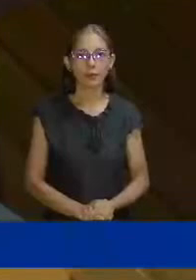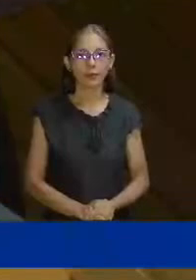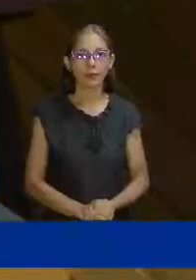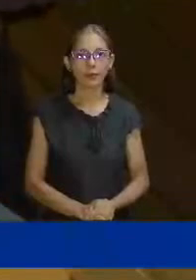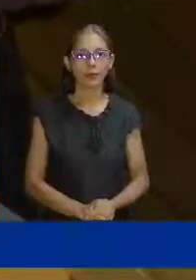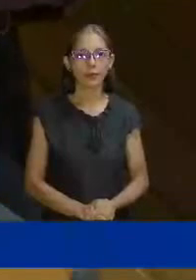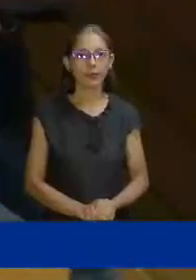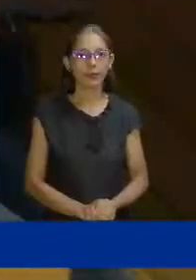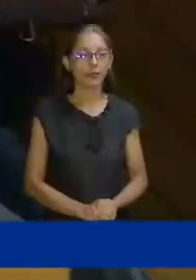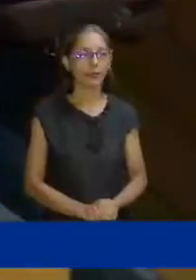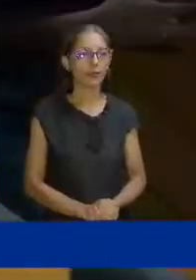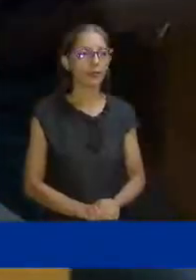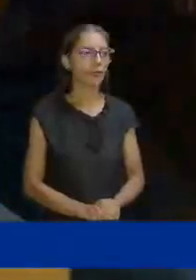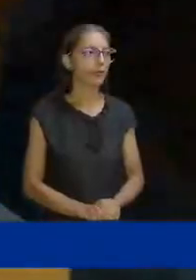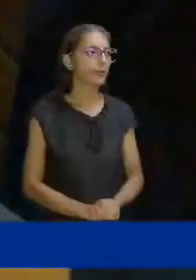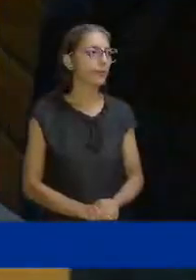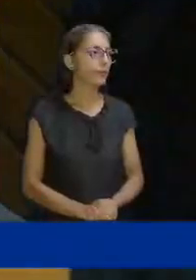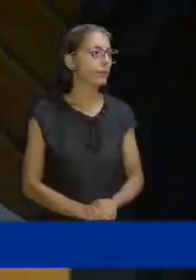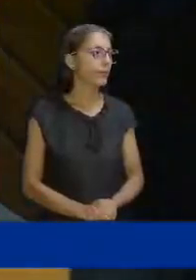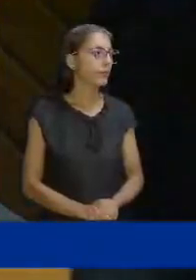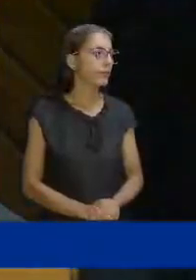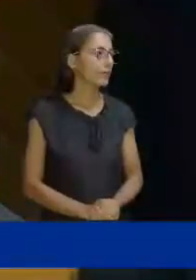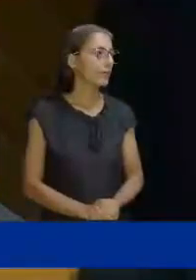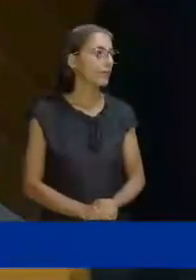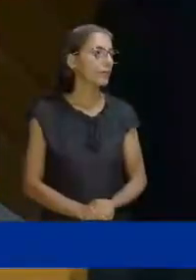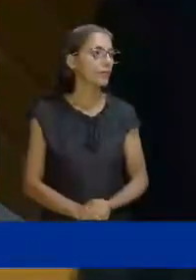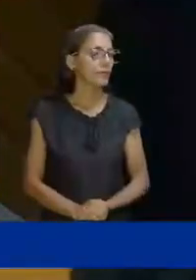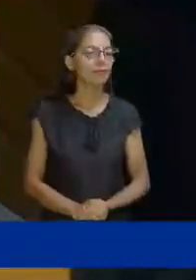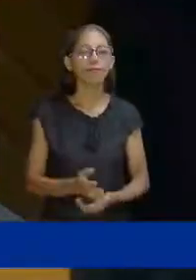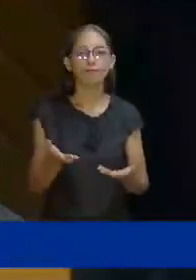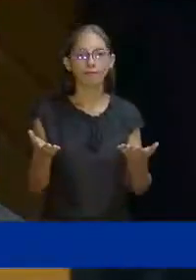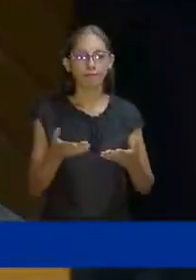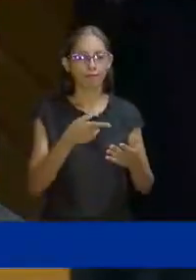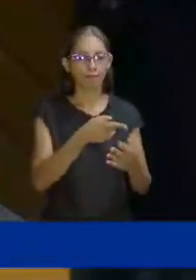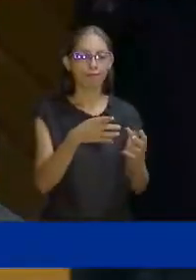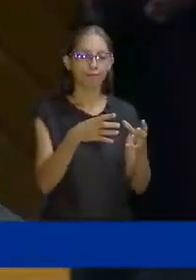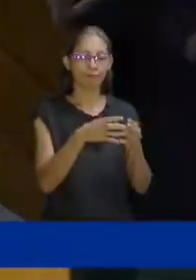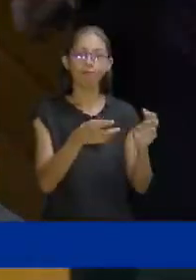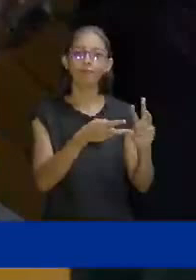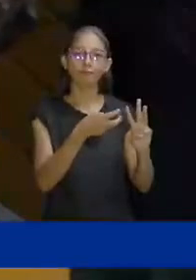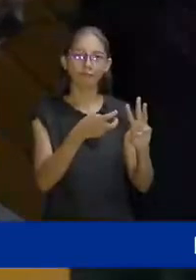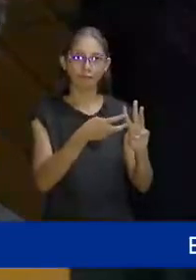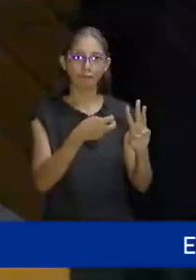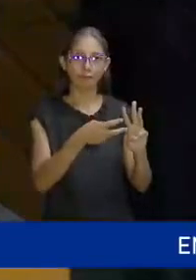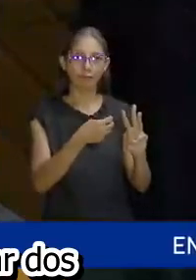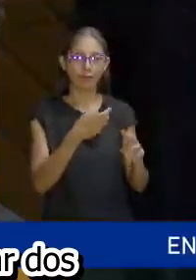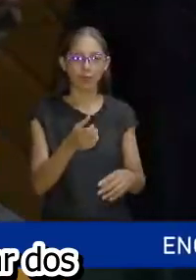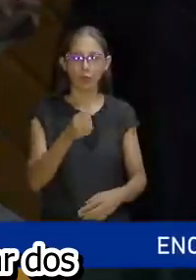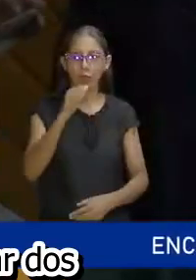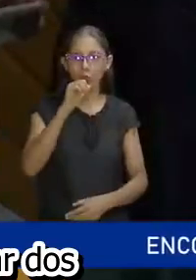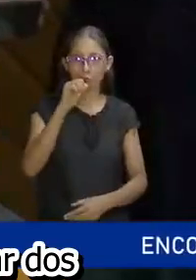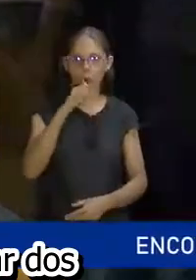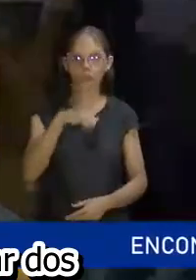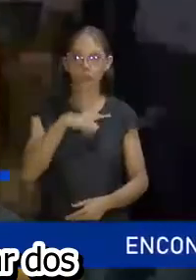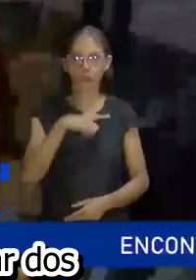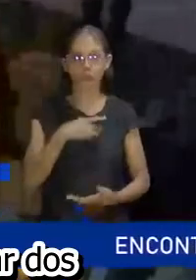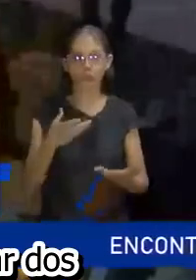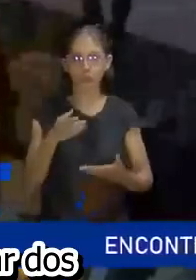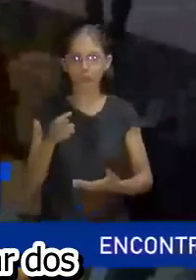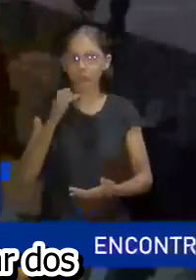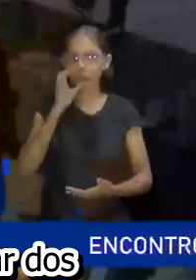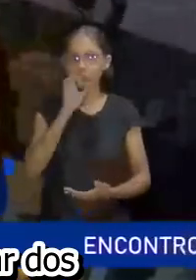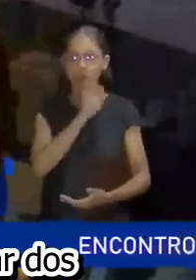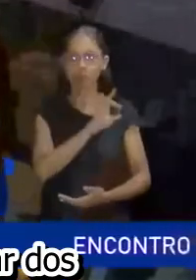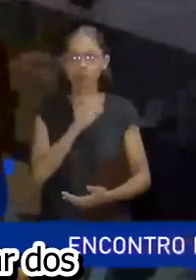próprios indígenas da aldeia Wayampi estão tomando o caxiri, que é uma bebida de